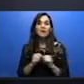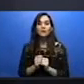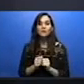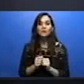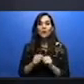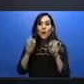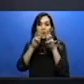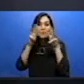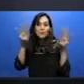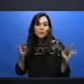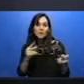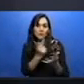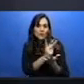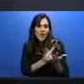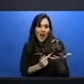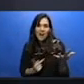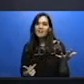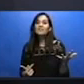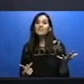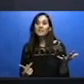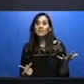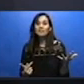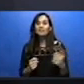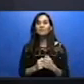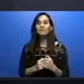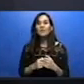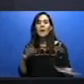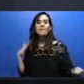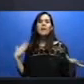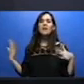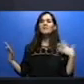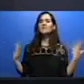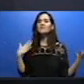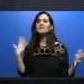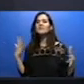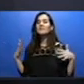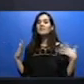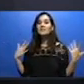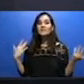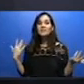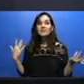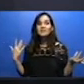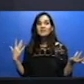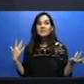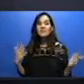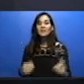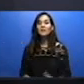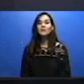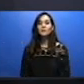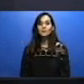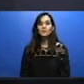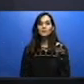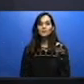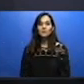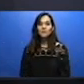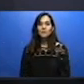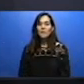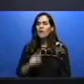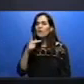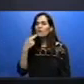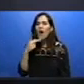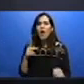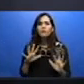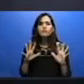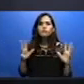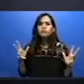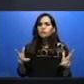Minas Gerais. Vale passeio pelo Parque Municipal e visita ao Palácio das Artes. Então, ele fala tudo que você pode